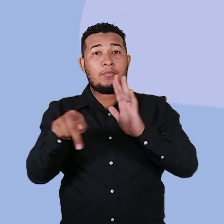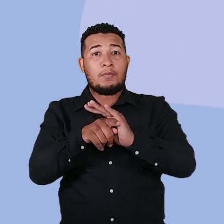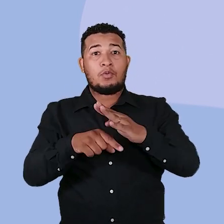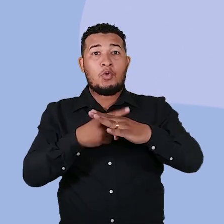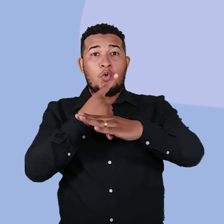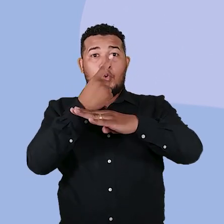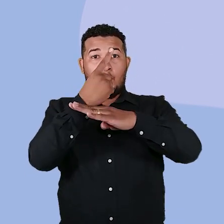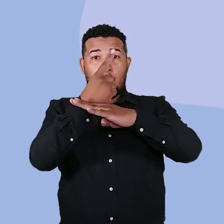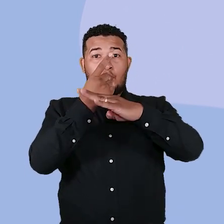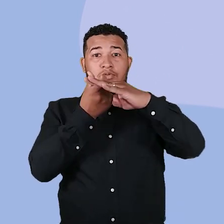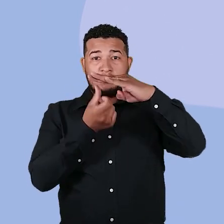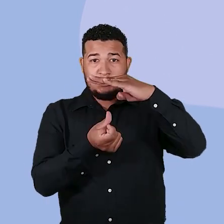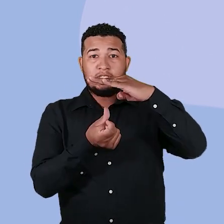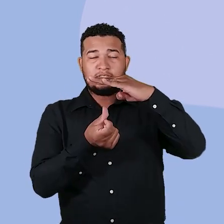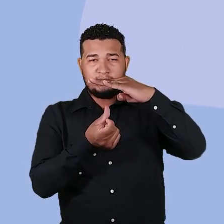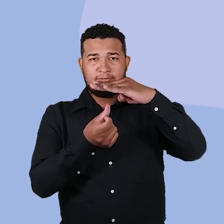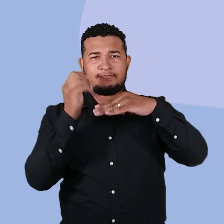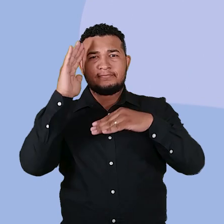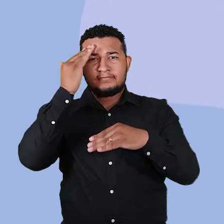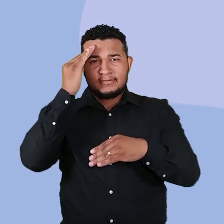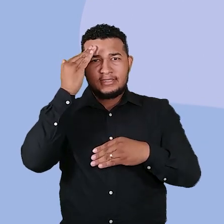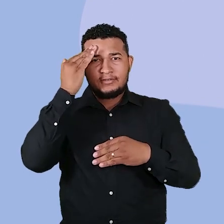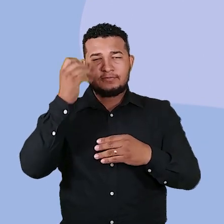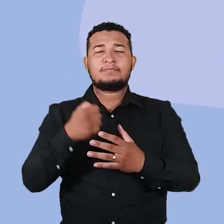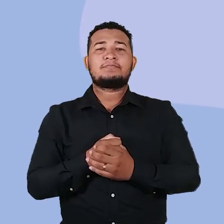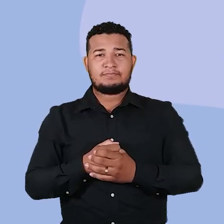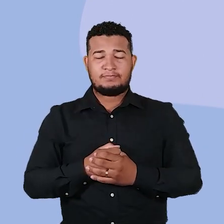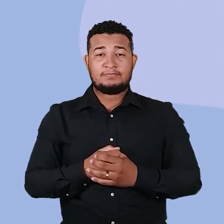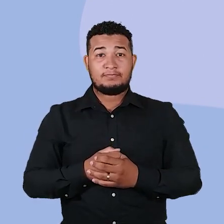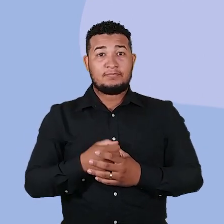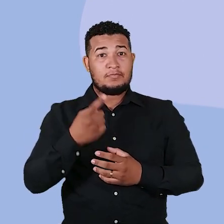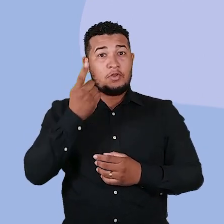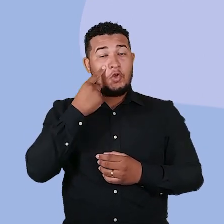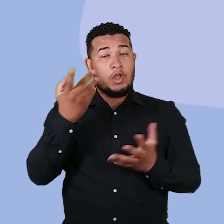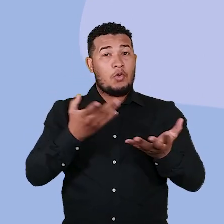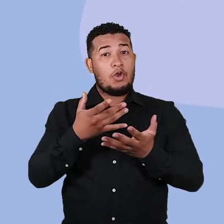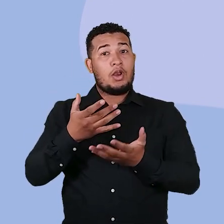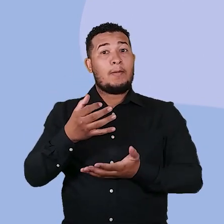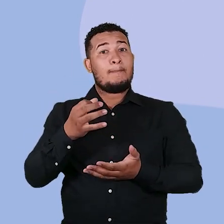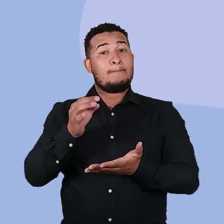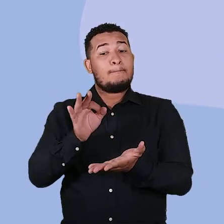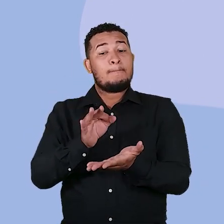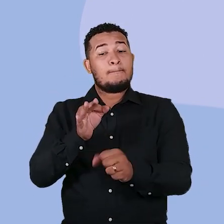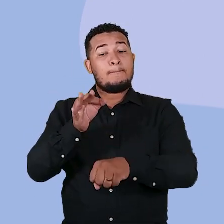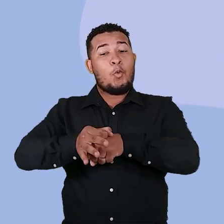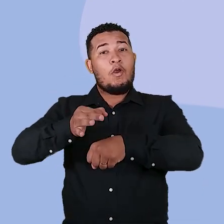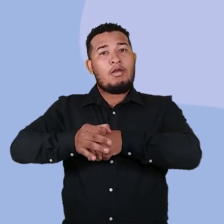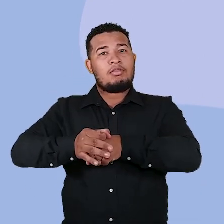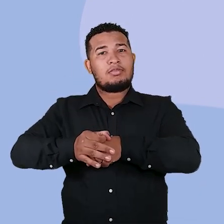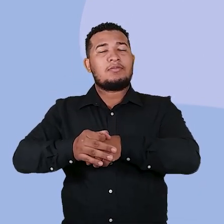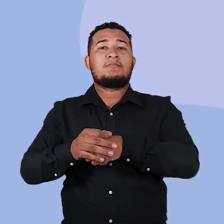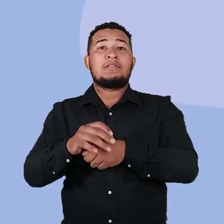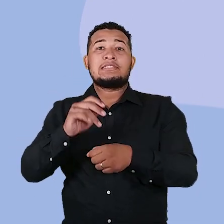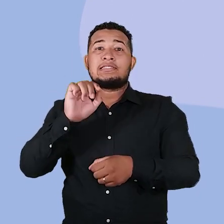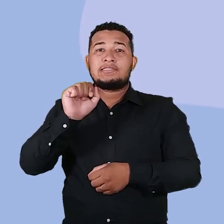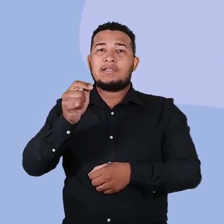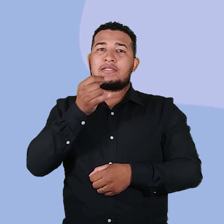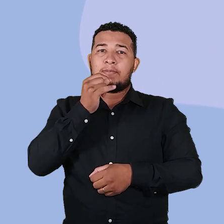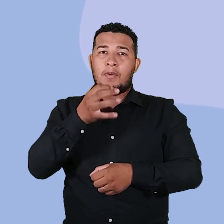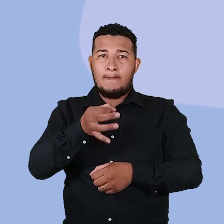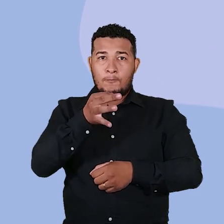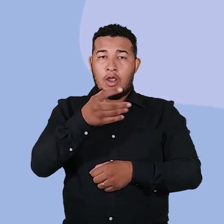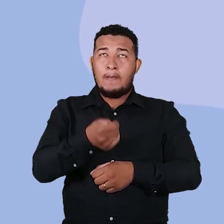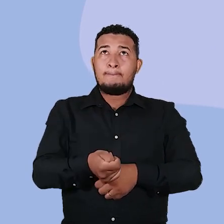é um para seis até que tá tudo bem então se liga na moeda qual é a chance de